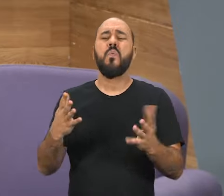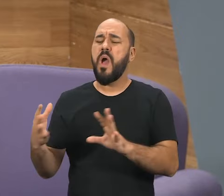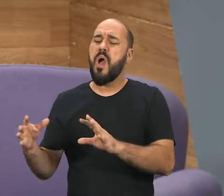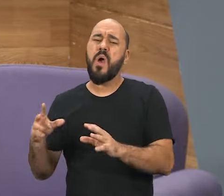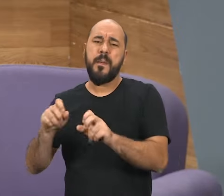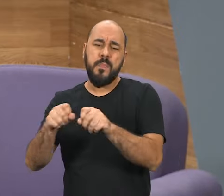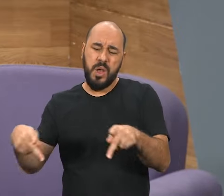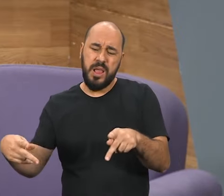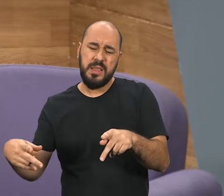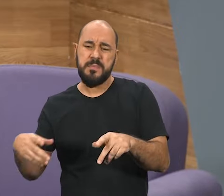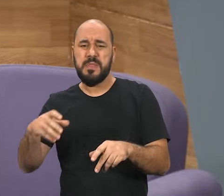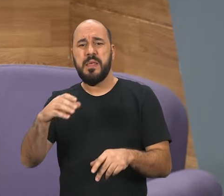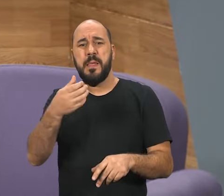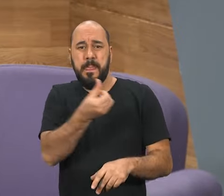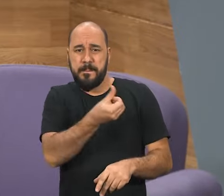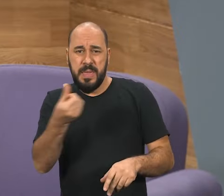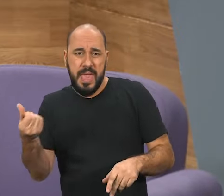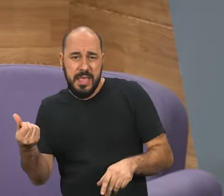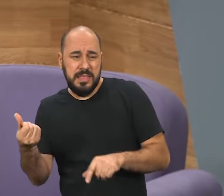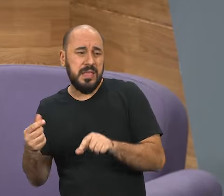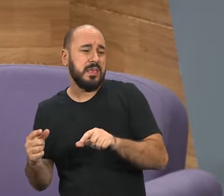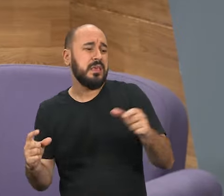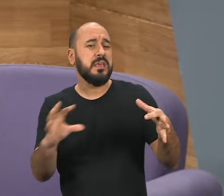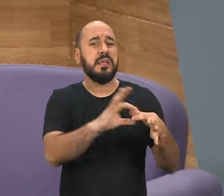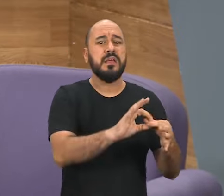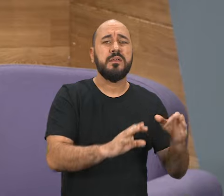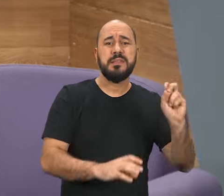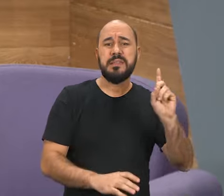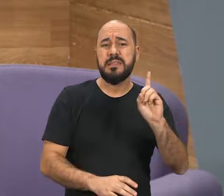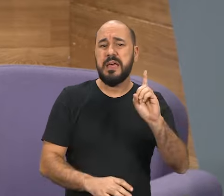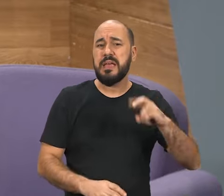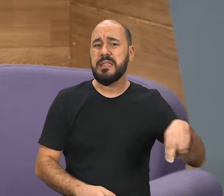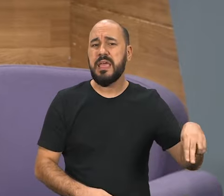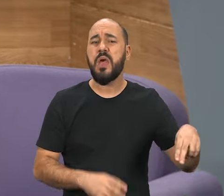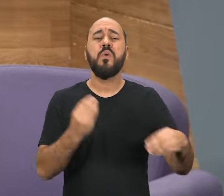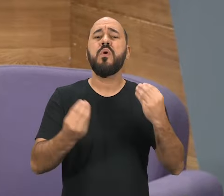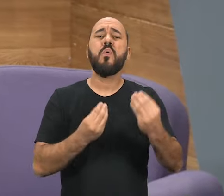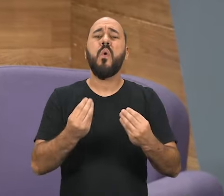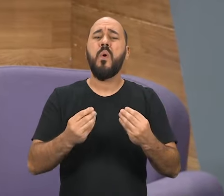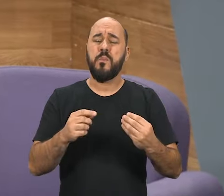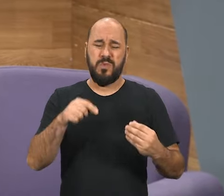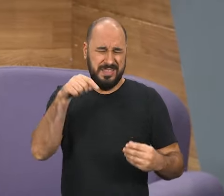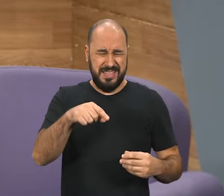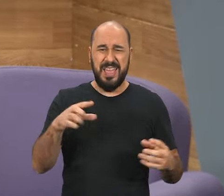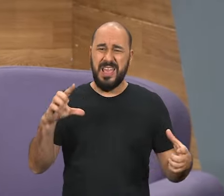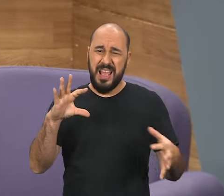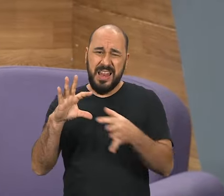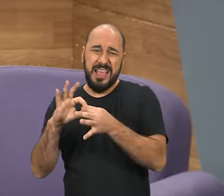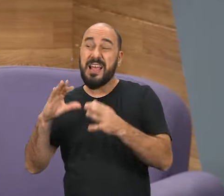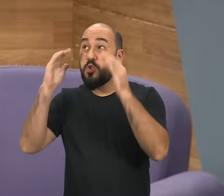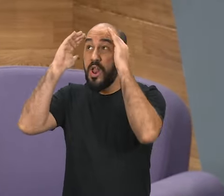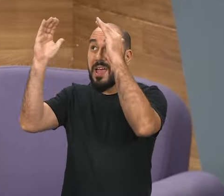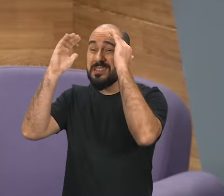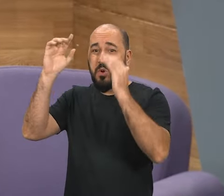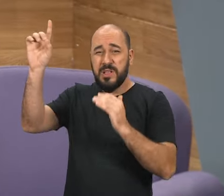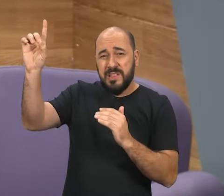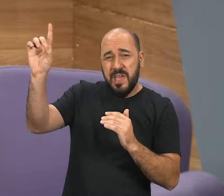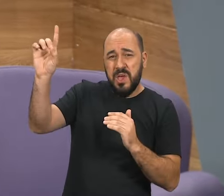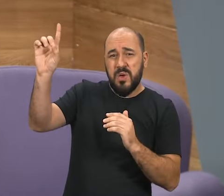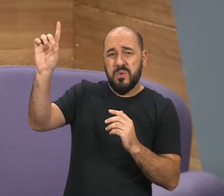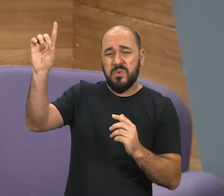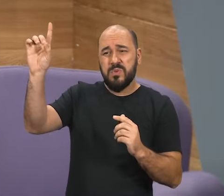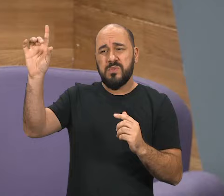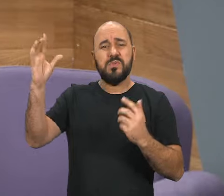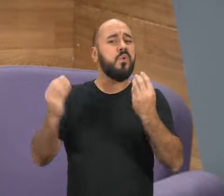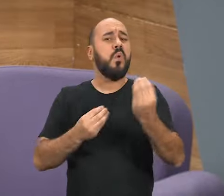que tem a besta do Apocalipse com o princípio bíblico de adoração a Deus? Ou seja, a besta do Apocalipse,